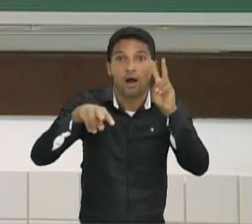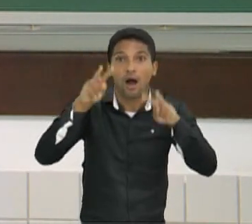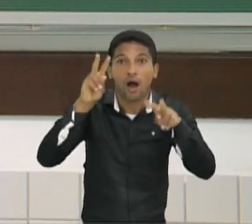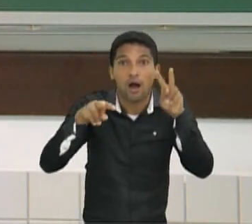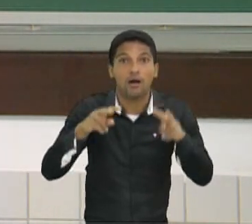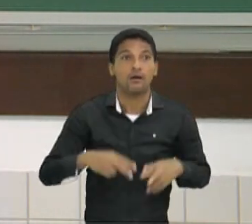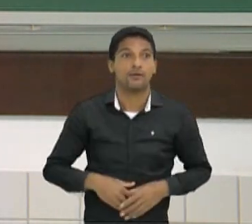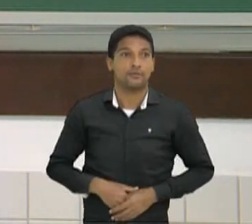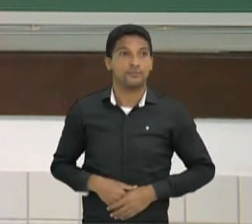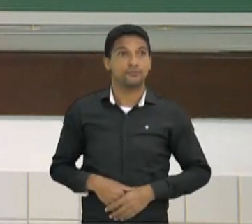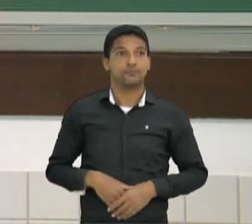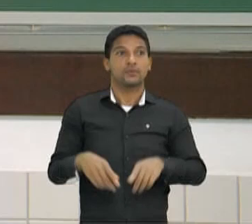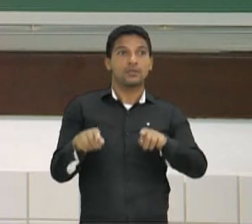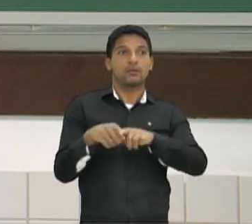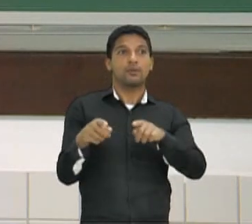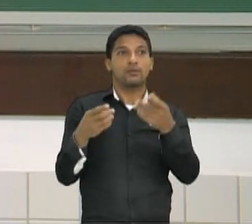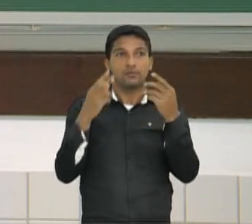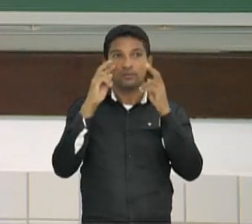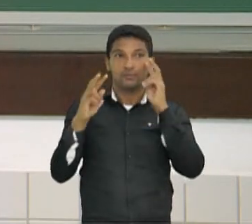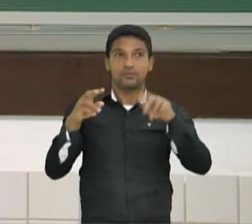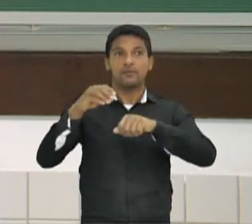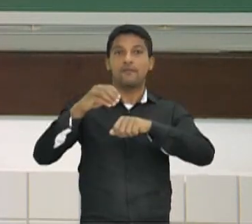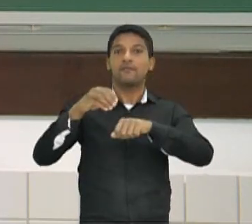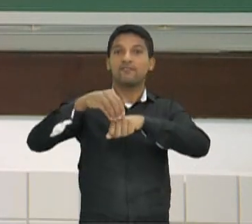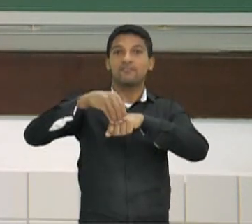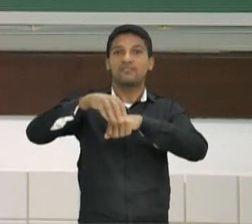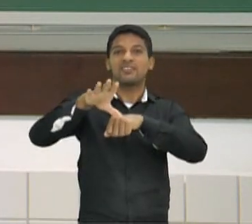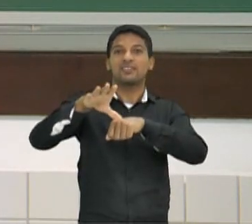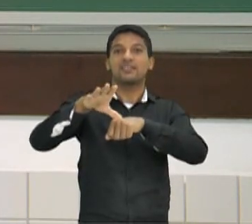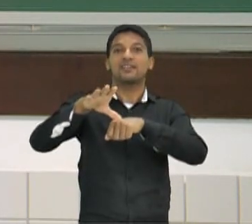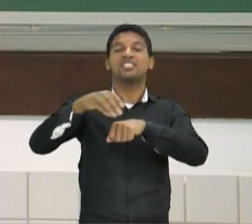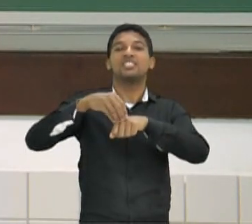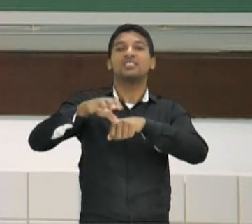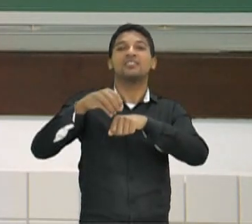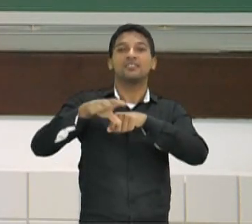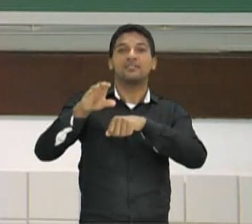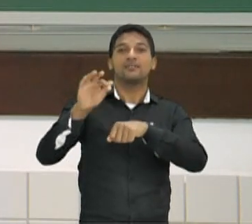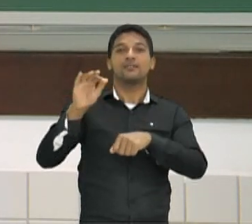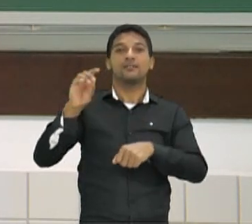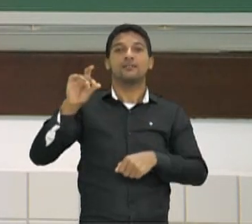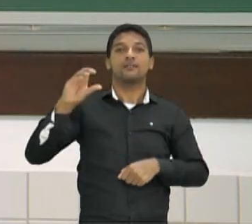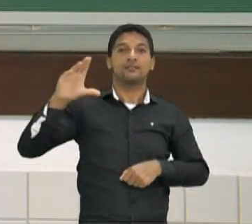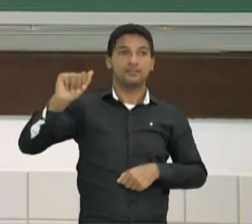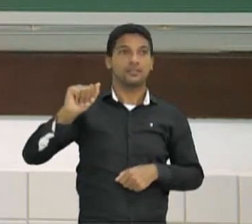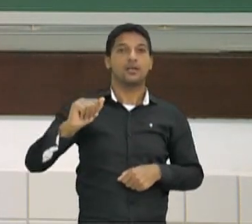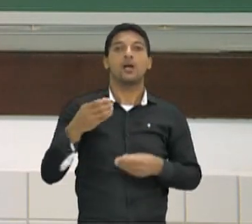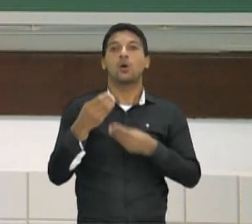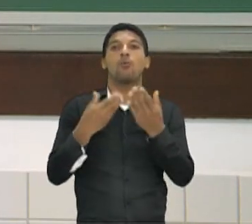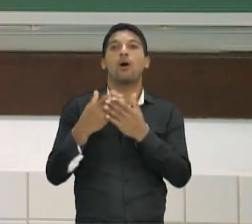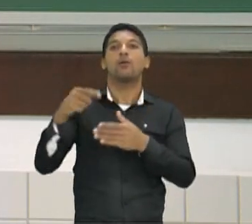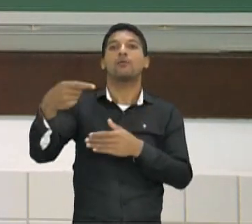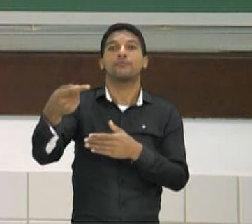também das aulas, como que vai funcionar a partir da aula de hoje, né, com o tempo menor. Grande